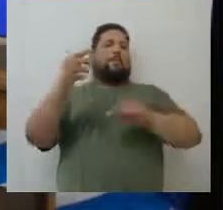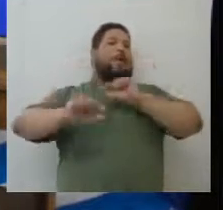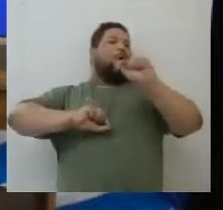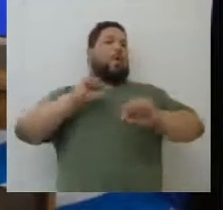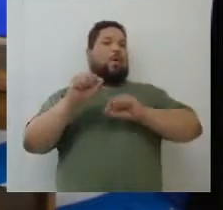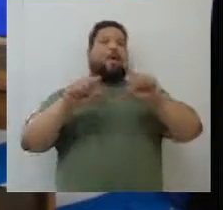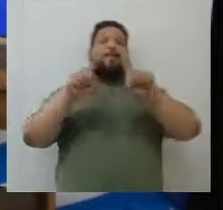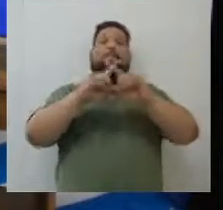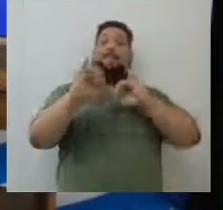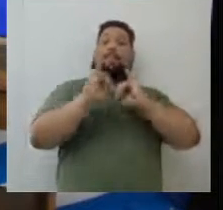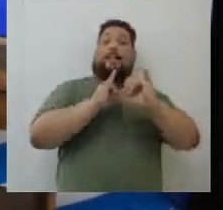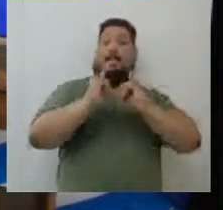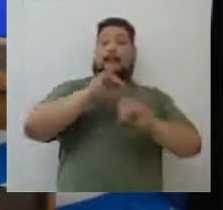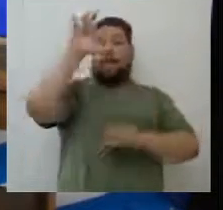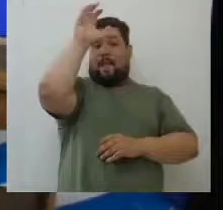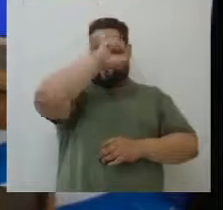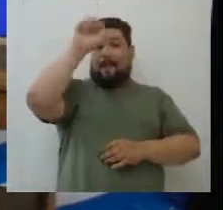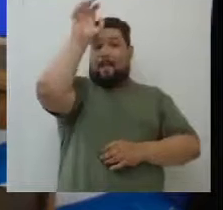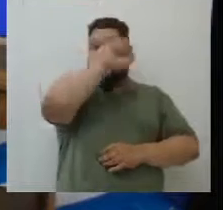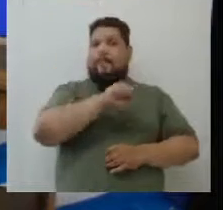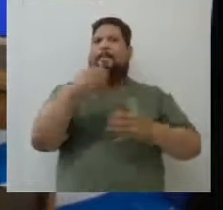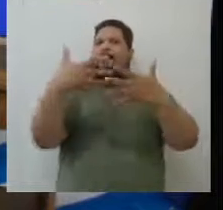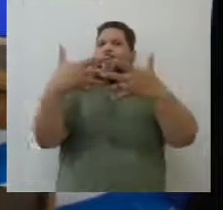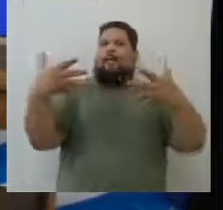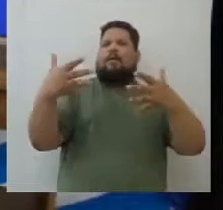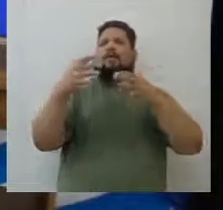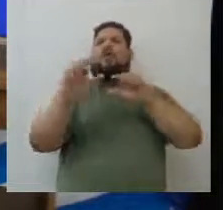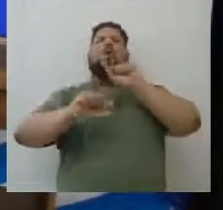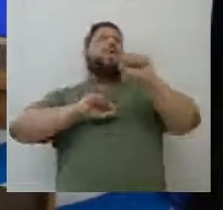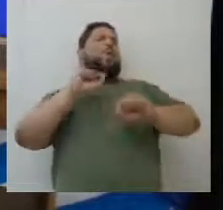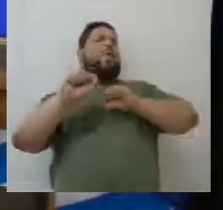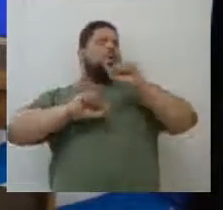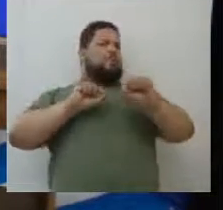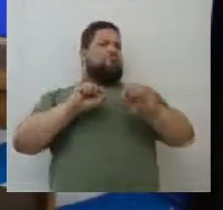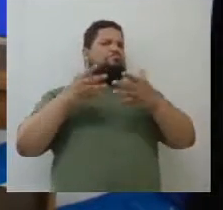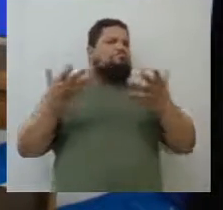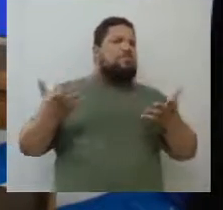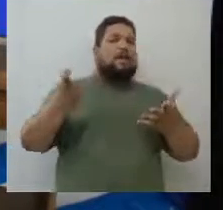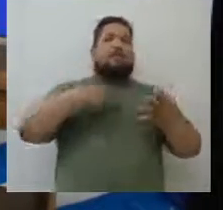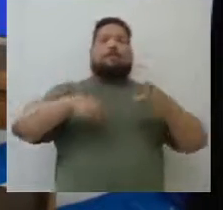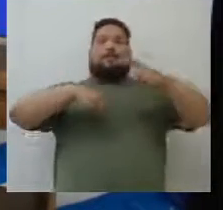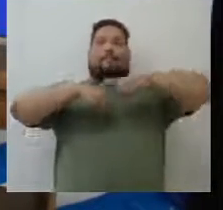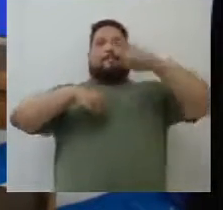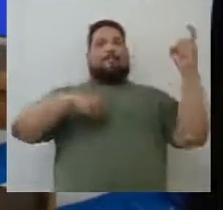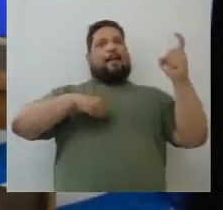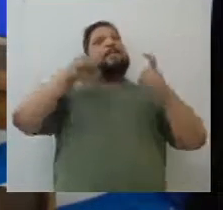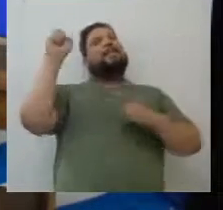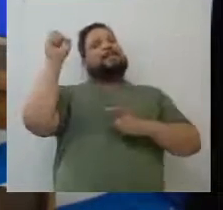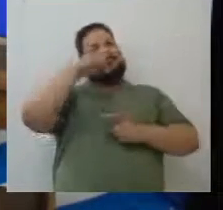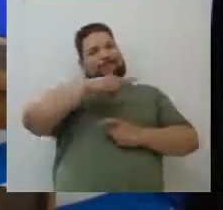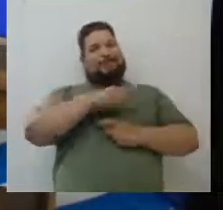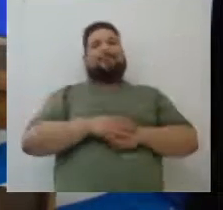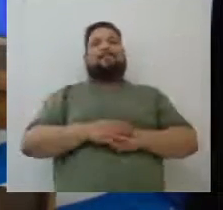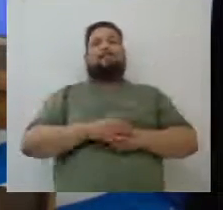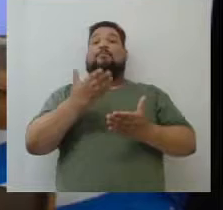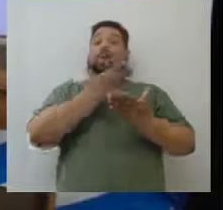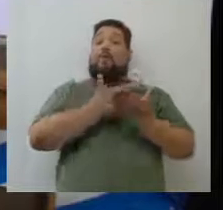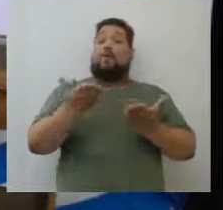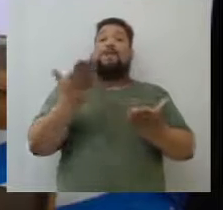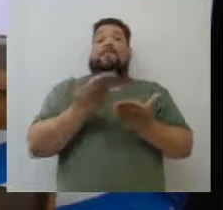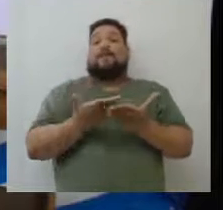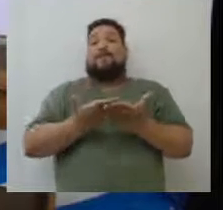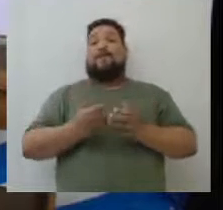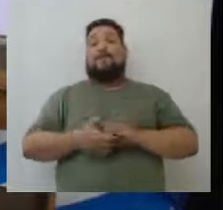sobre internet, saber como é que funciona essa rede, que a gente não consegue muitas vezes se desconectar. Certo, gente? Vamos começar a aula.